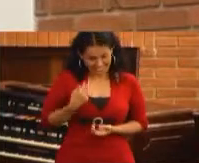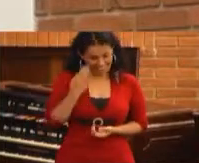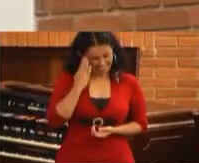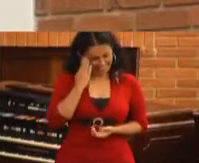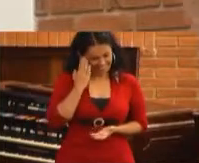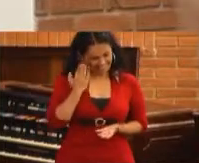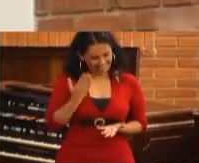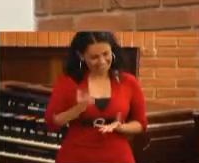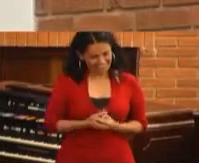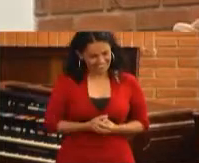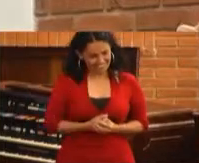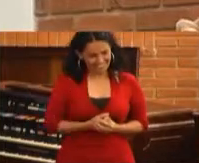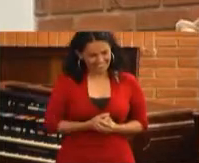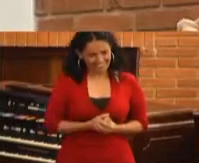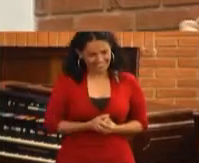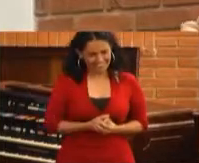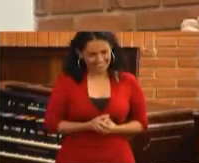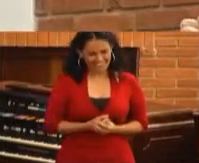de natureza.